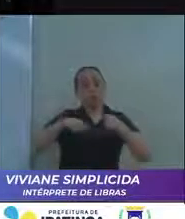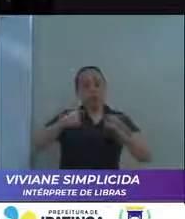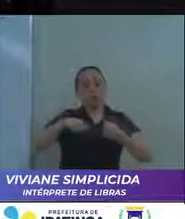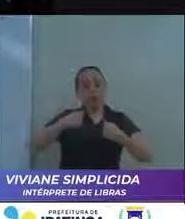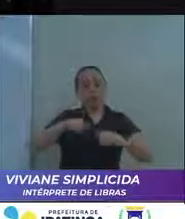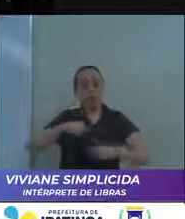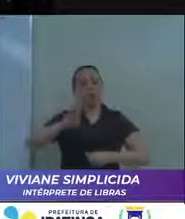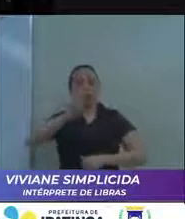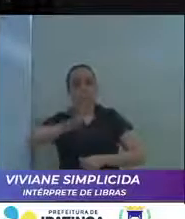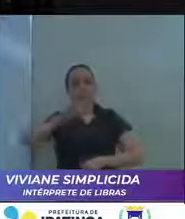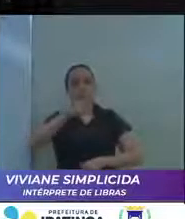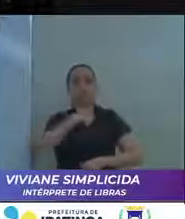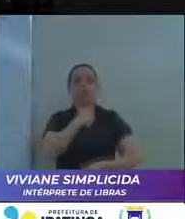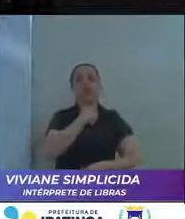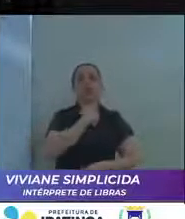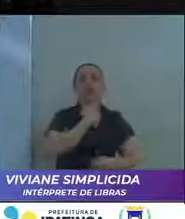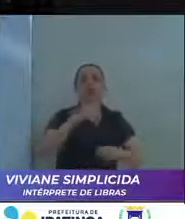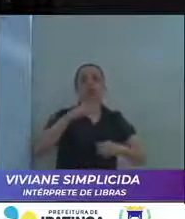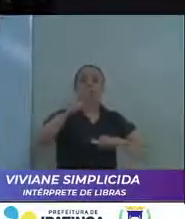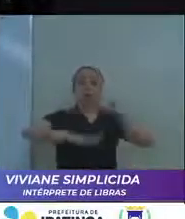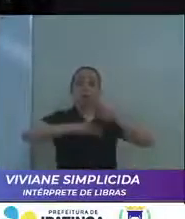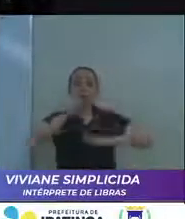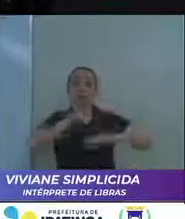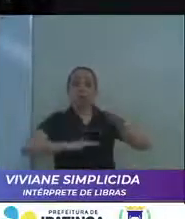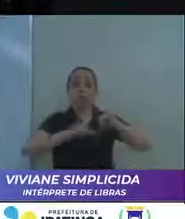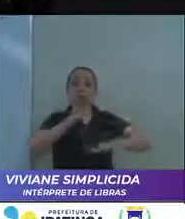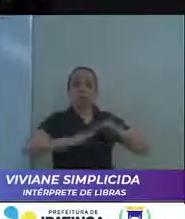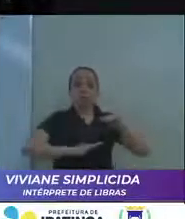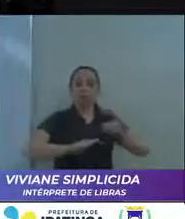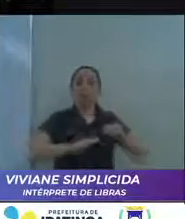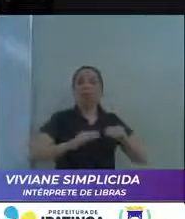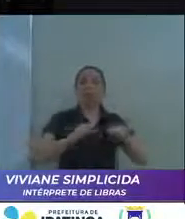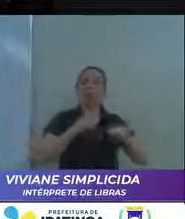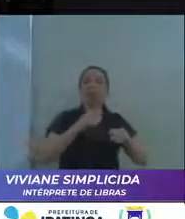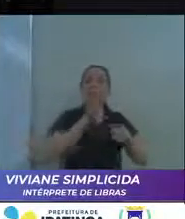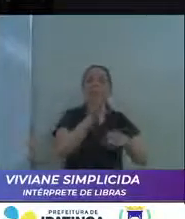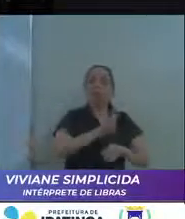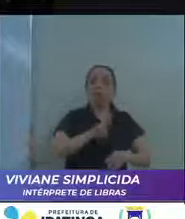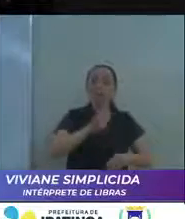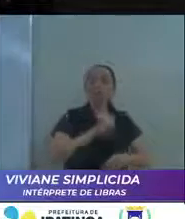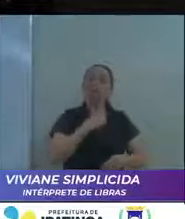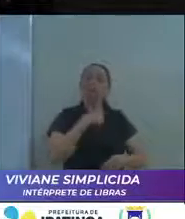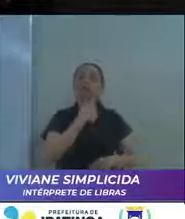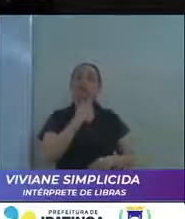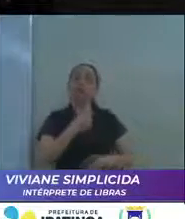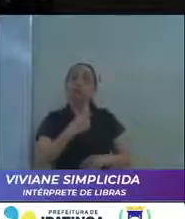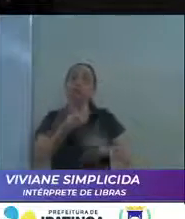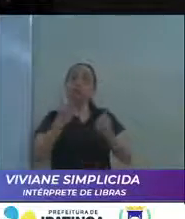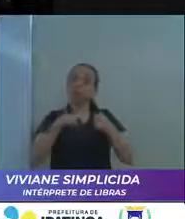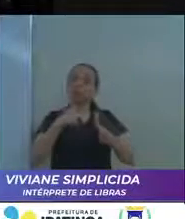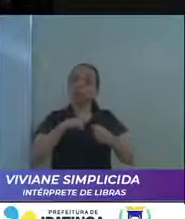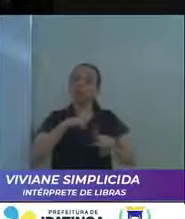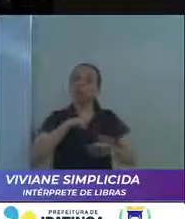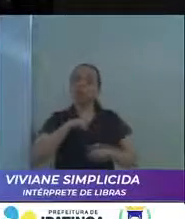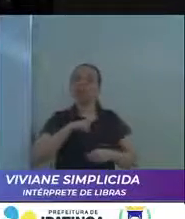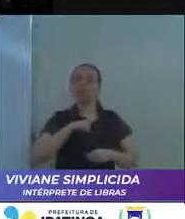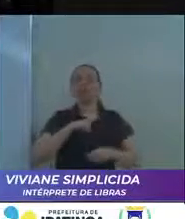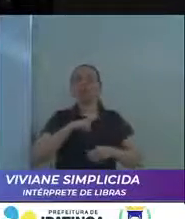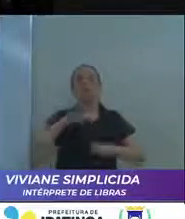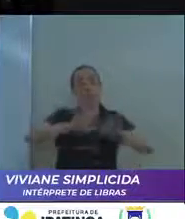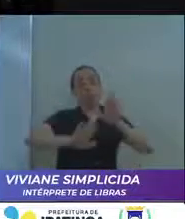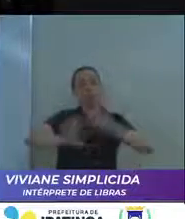considerados profissionais da voz, e a gente precisa condicionar o nosso músculo, a nossa musculatura a